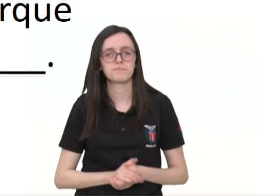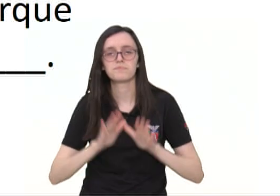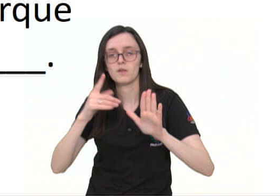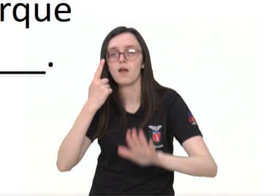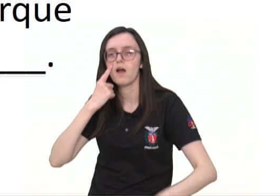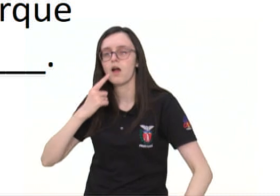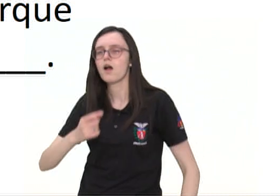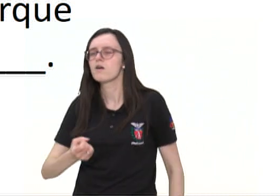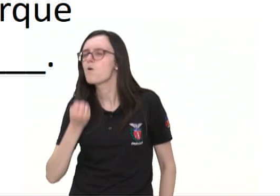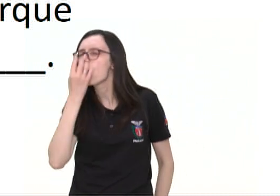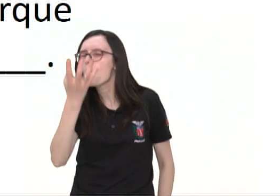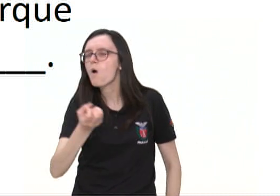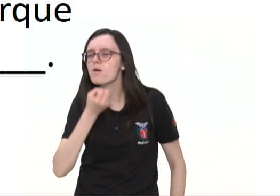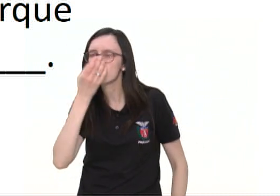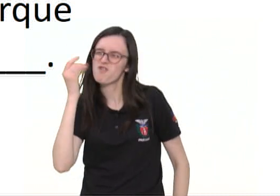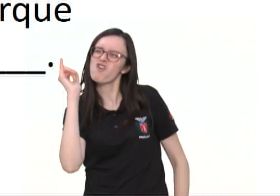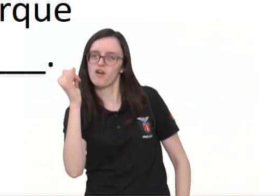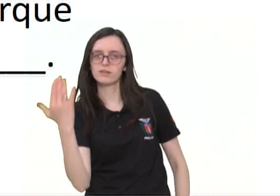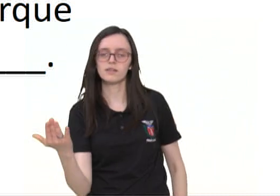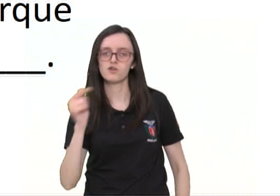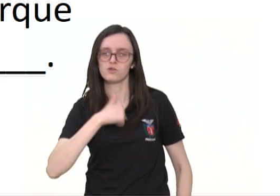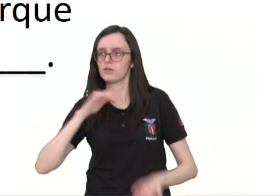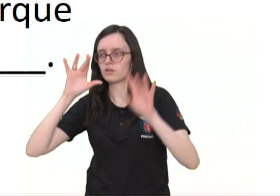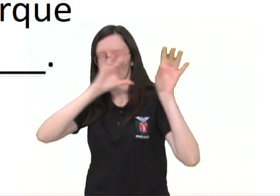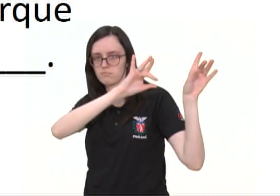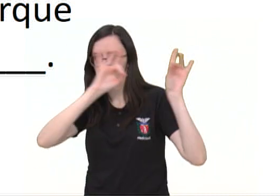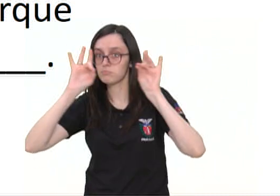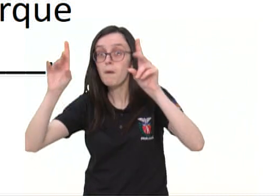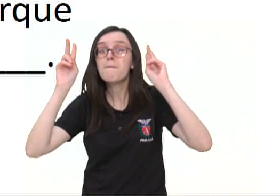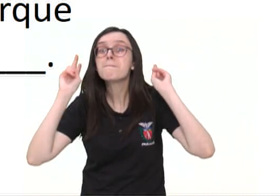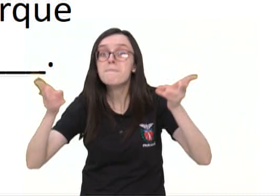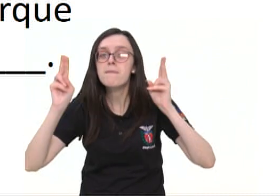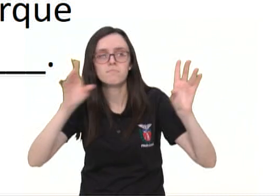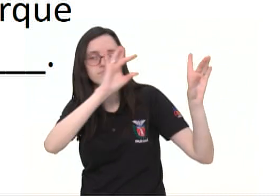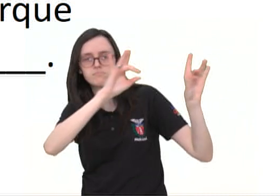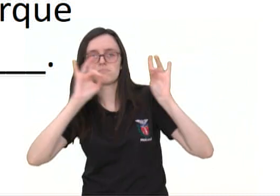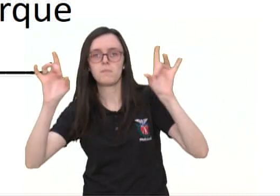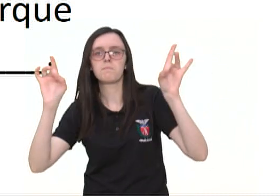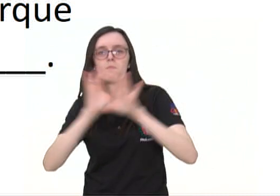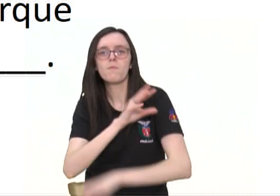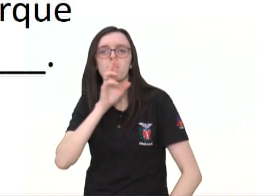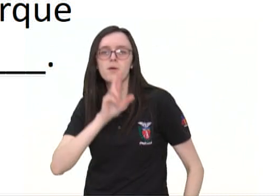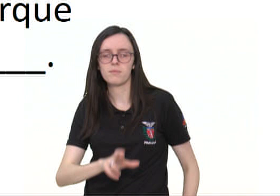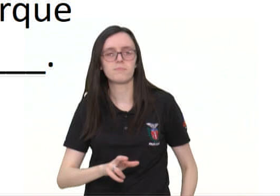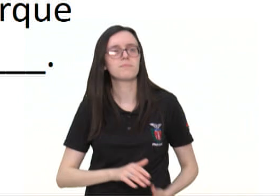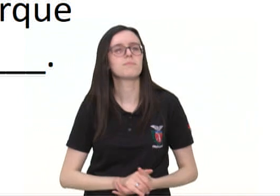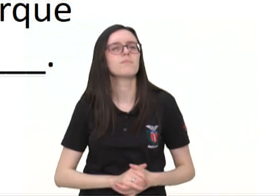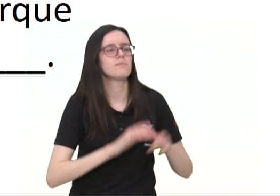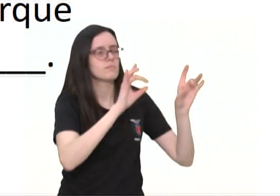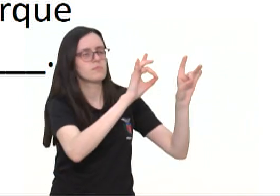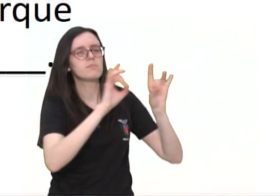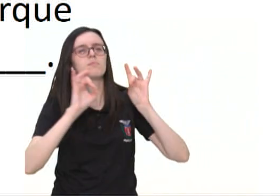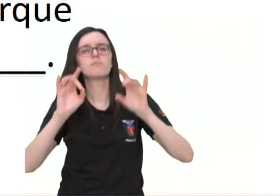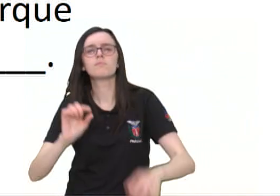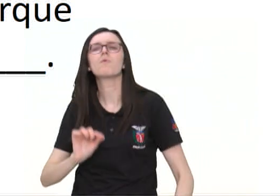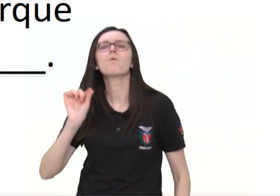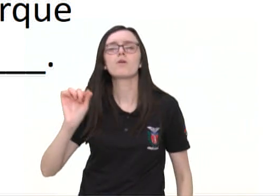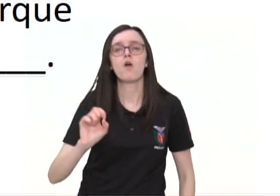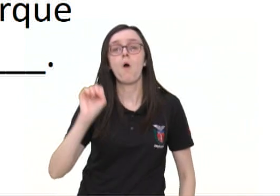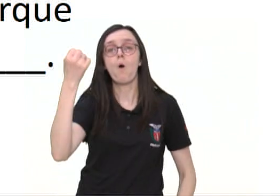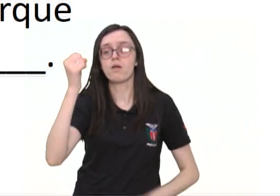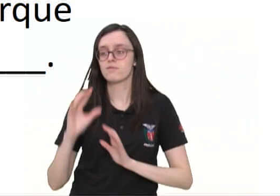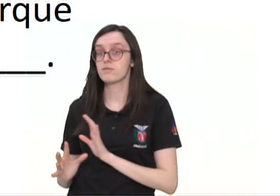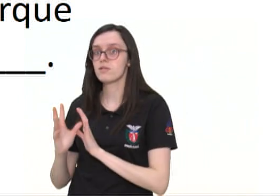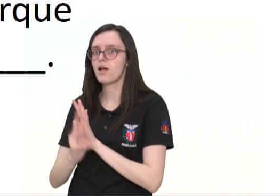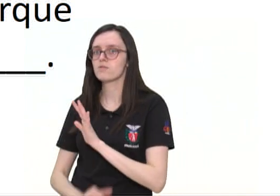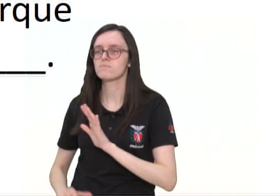ó, copiei e colei lá, né, exatamente a mesma frase, já com a resposta que vocês fizeram. Conta-se que 8 ladrões se